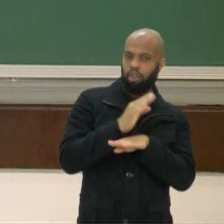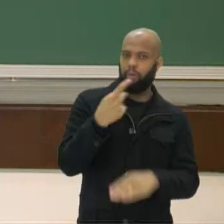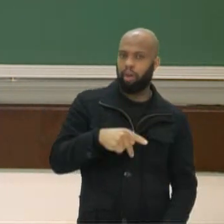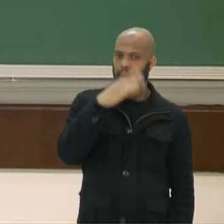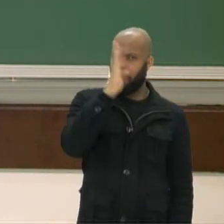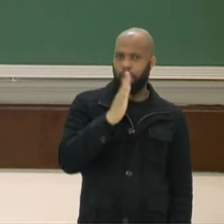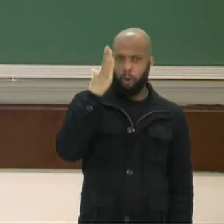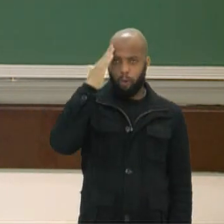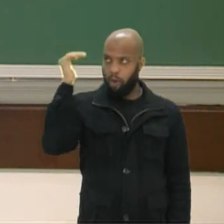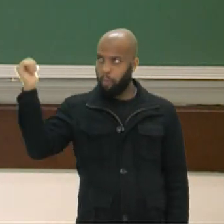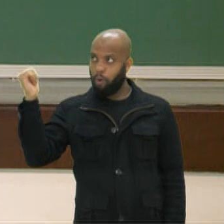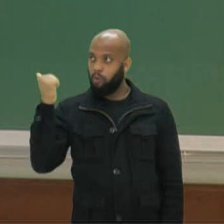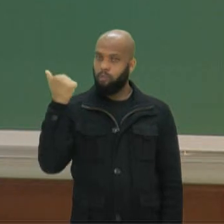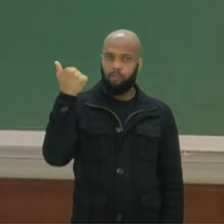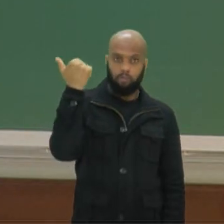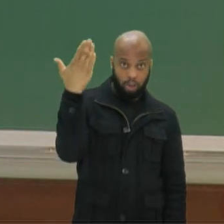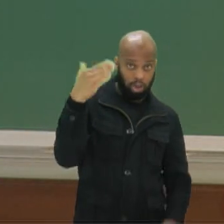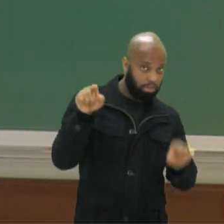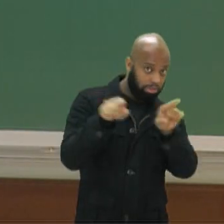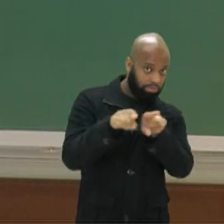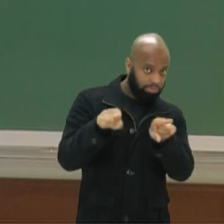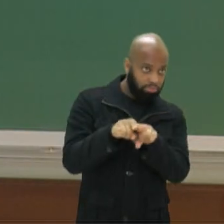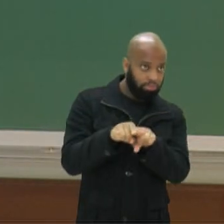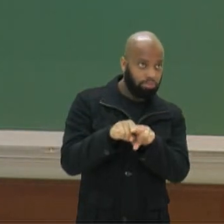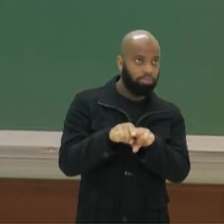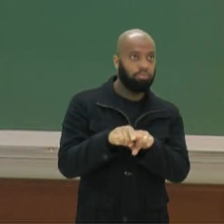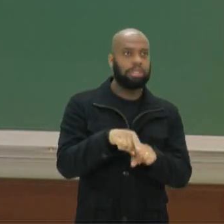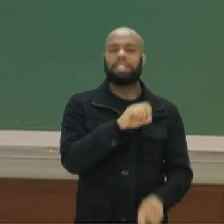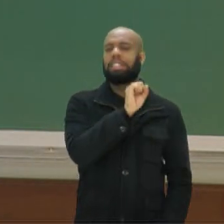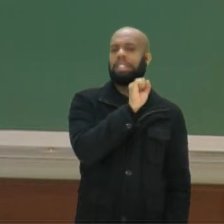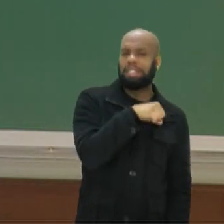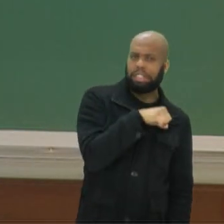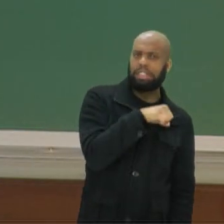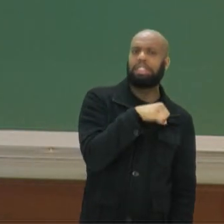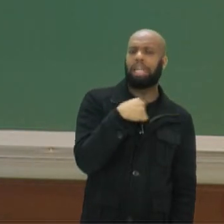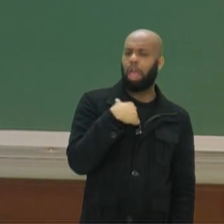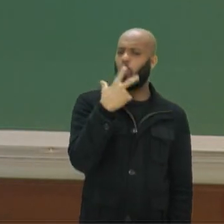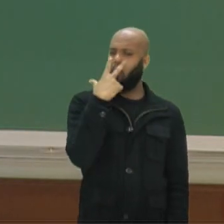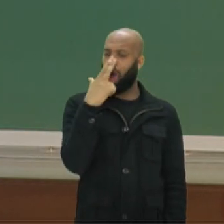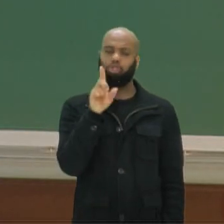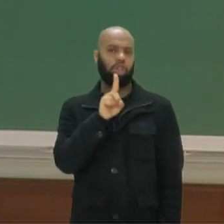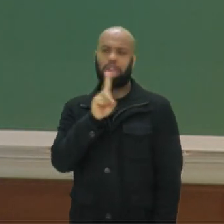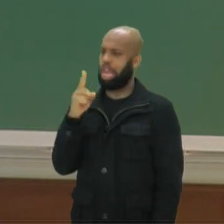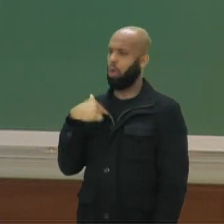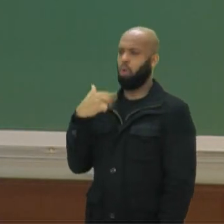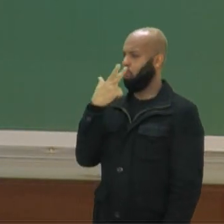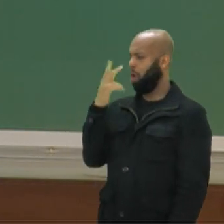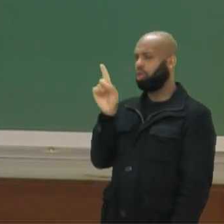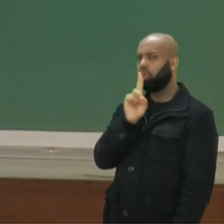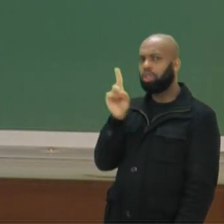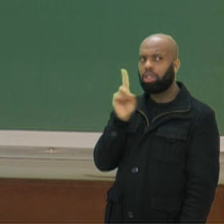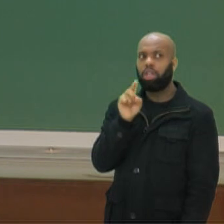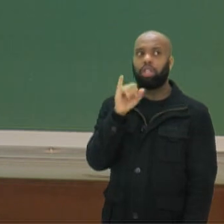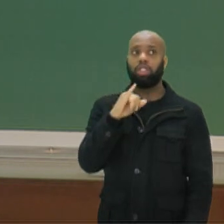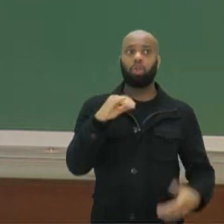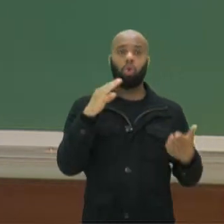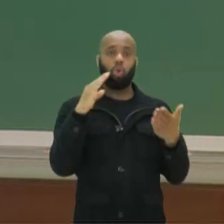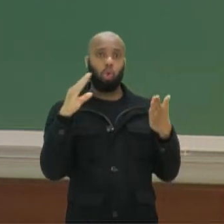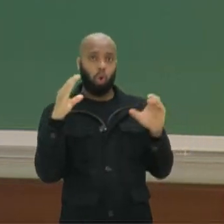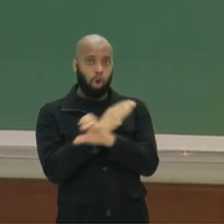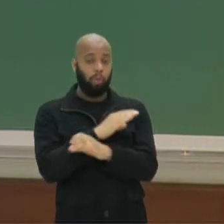lá fora, em outros países. Yes, I do or no, I don't. Uma resposta completa, afirmativa, tira o do e repete o resto da